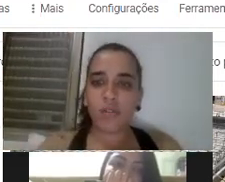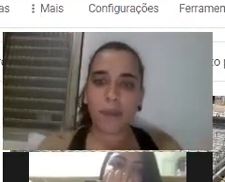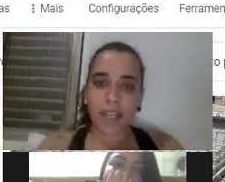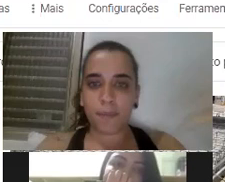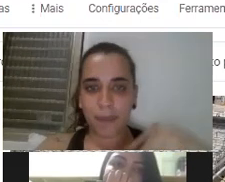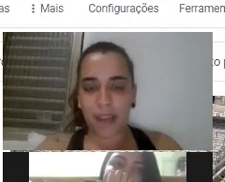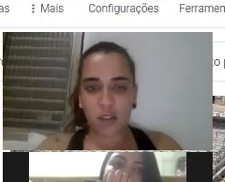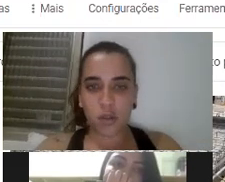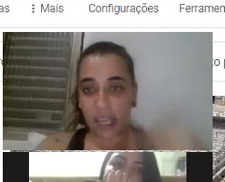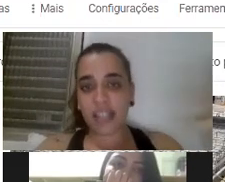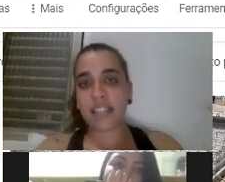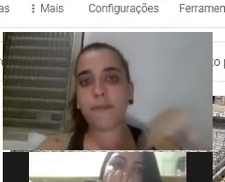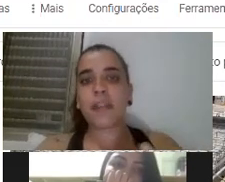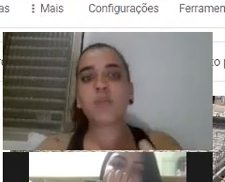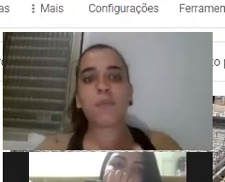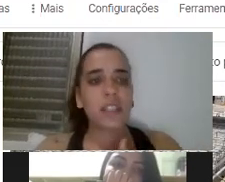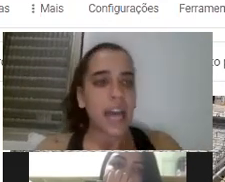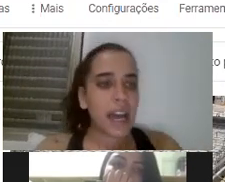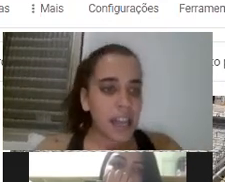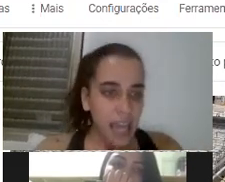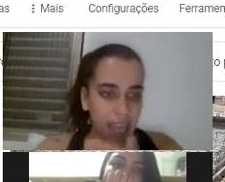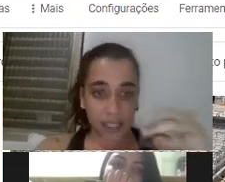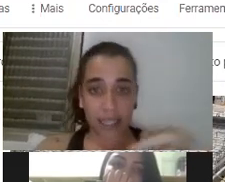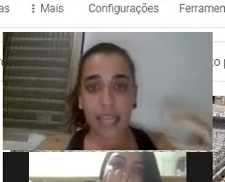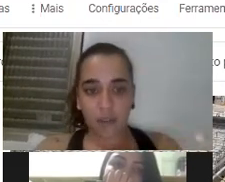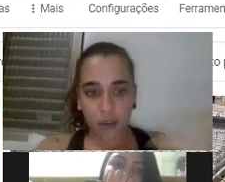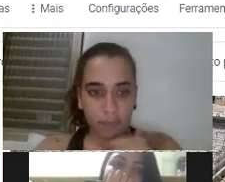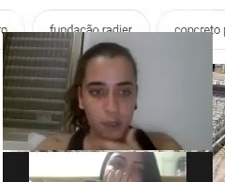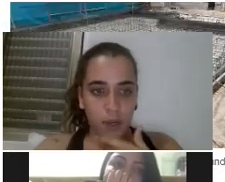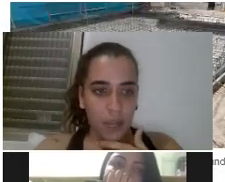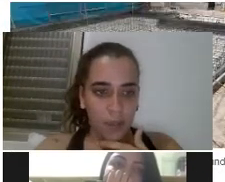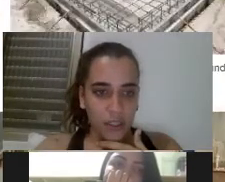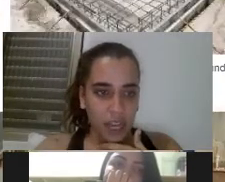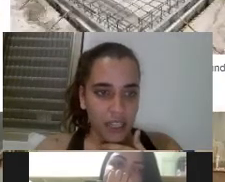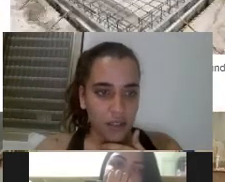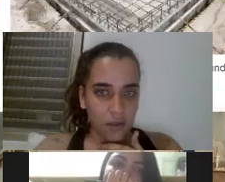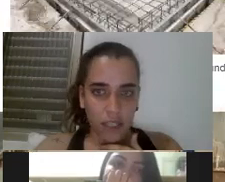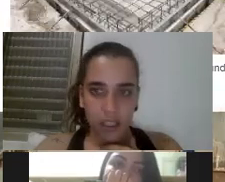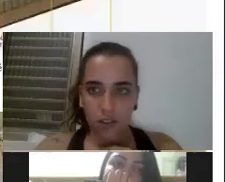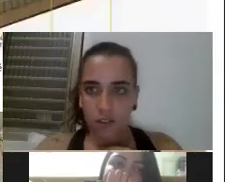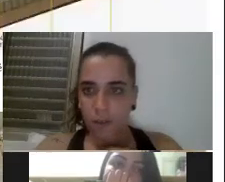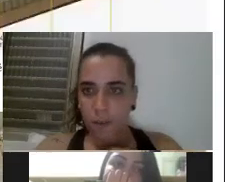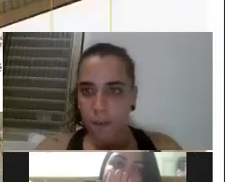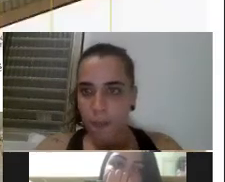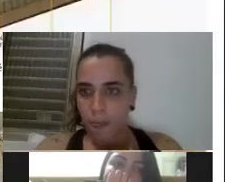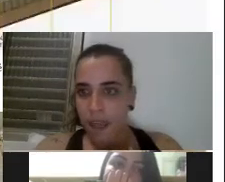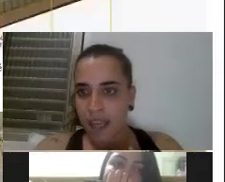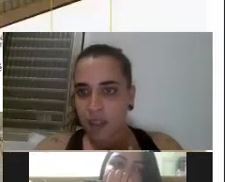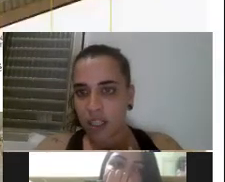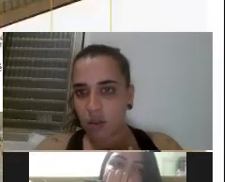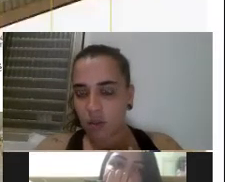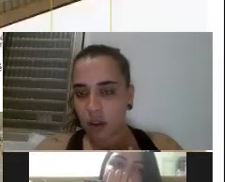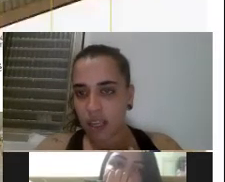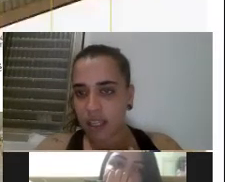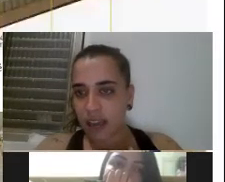no chão. E ela serve para suportar. Ela tem que ter a força para suportar uma edificação. Aqui, ó.